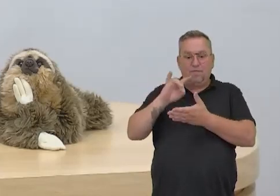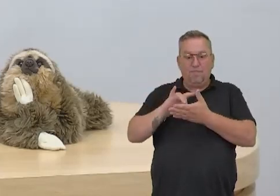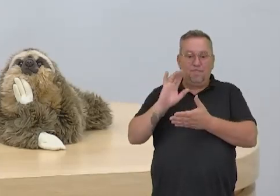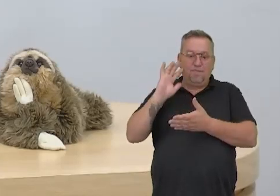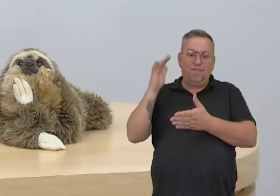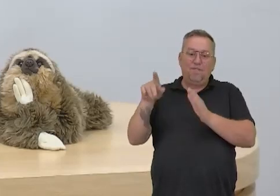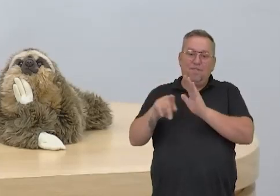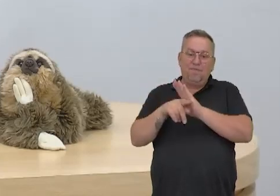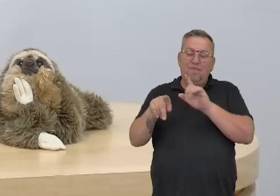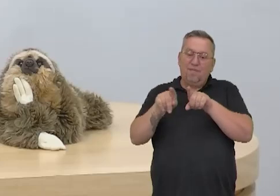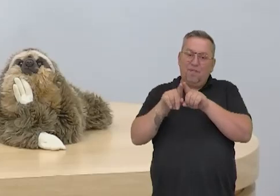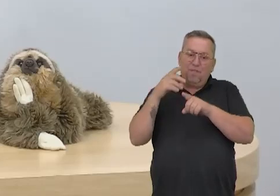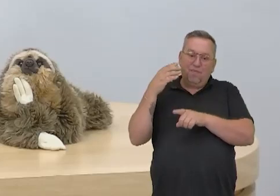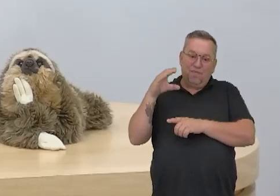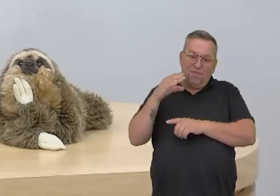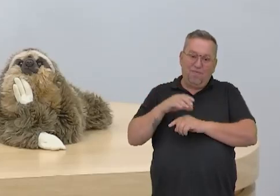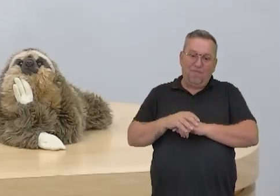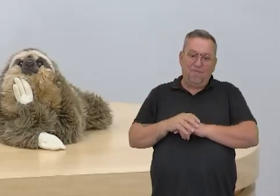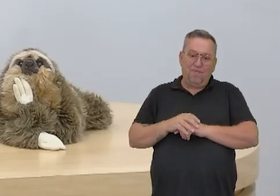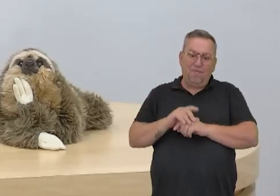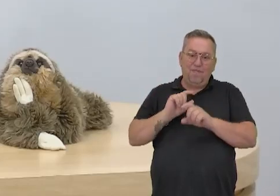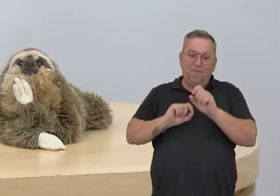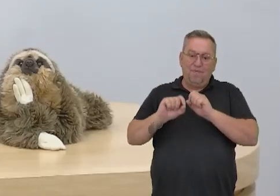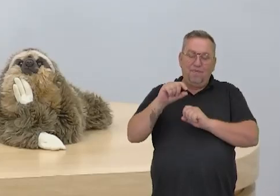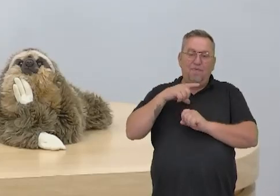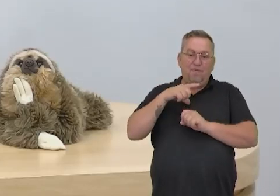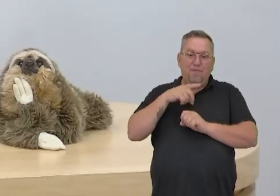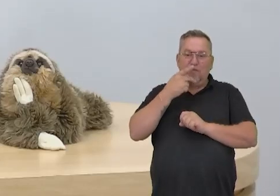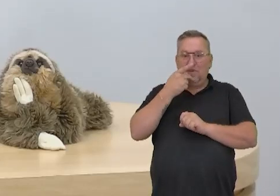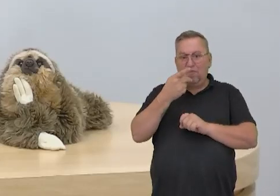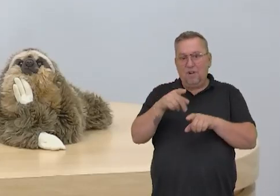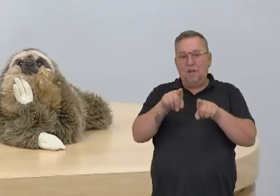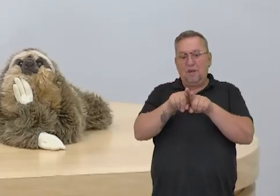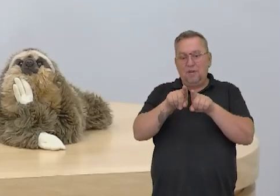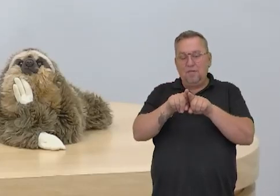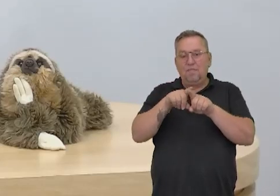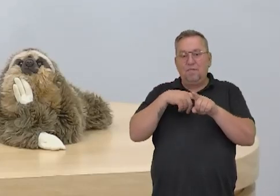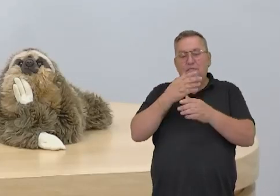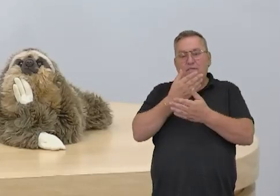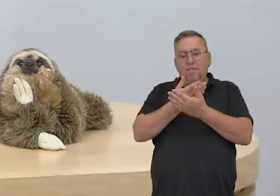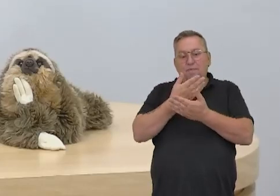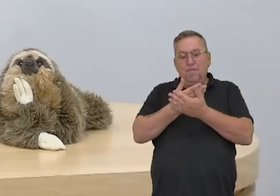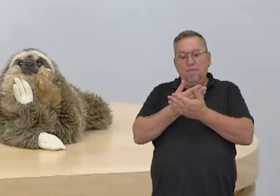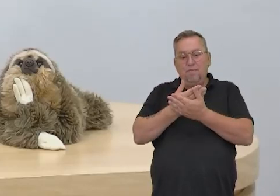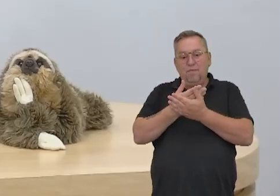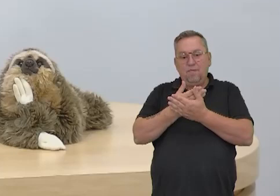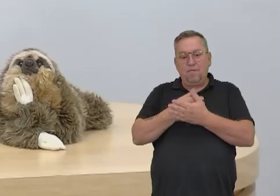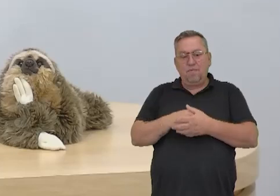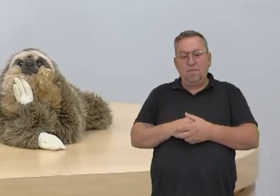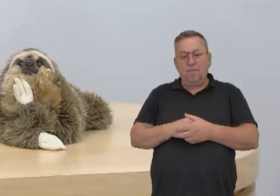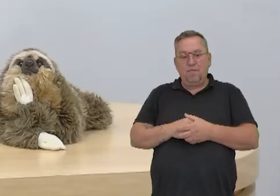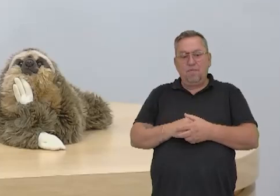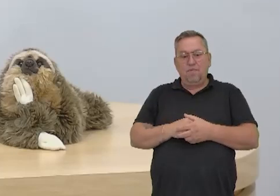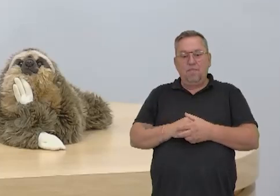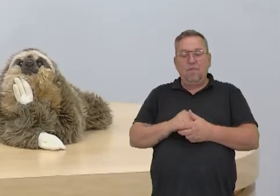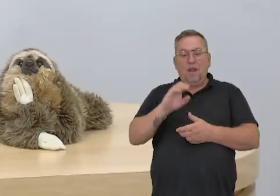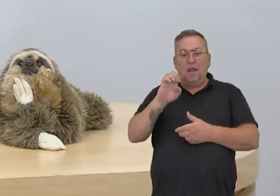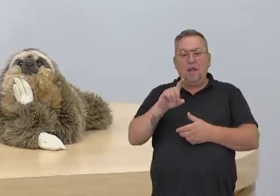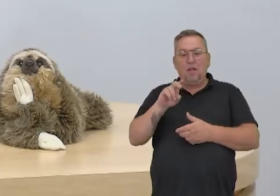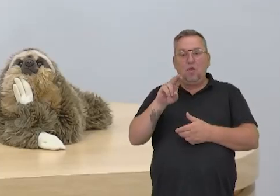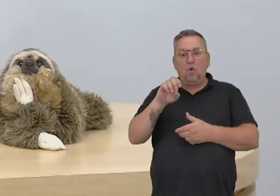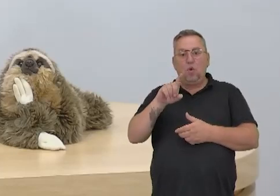relacionados então à ciência, ao que ele prega e ao que ele estuda, que ele é imunologista,